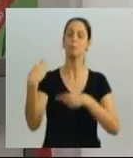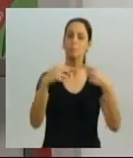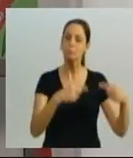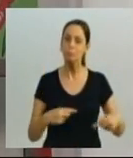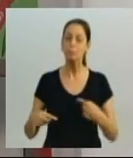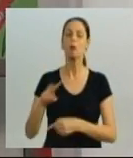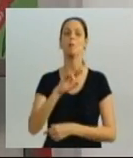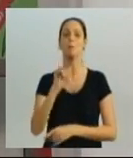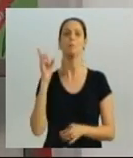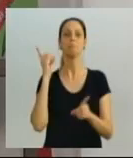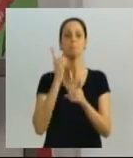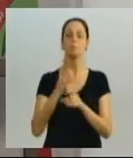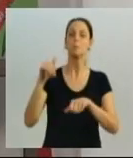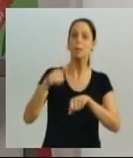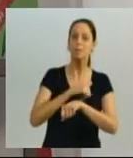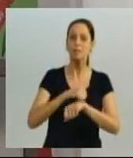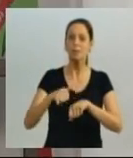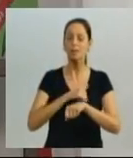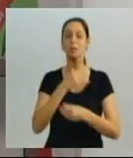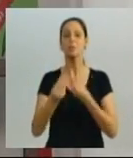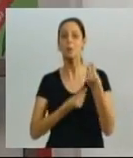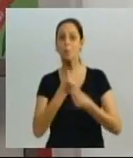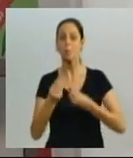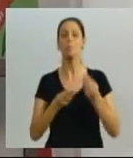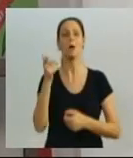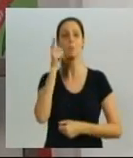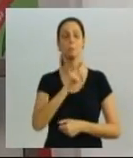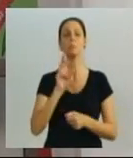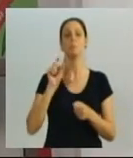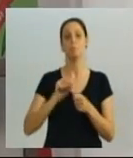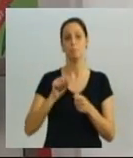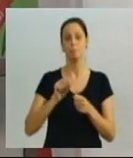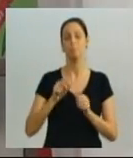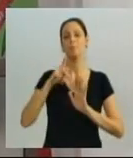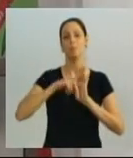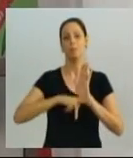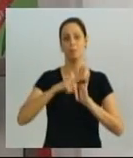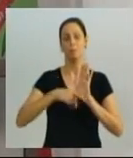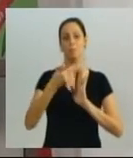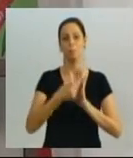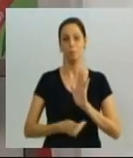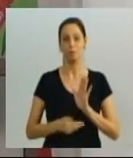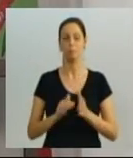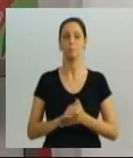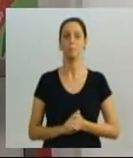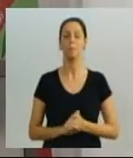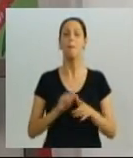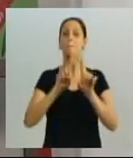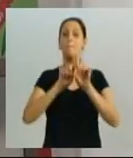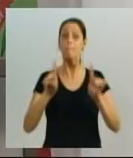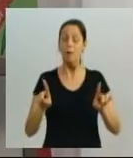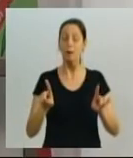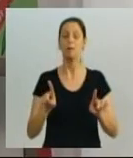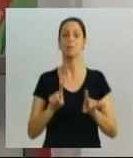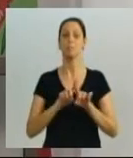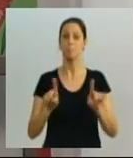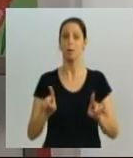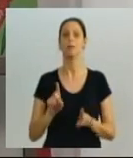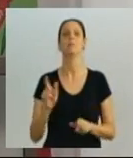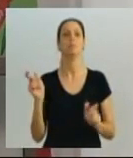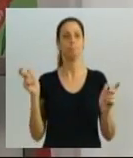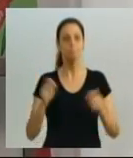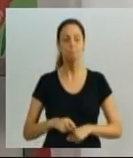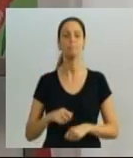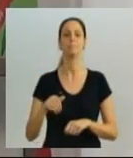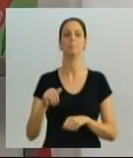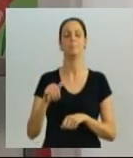vamos encontrar uma alternativa para tentar dar cabo a alguns desses projetos. Mas só vai dar jeito nesses